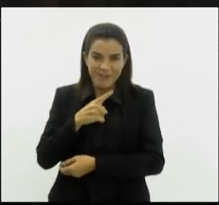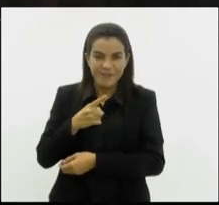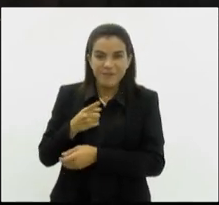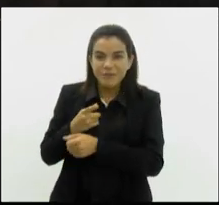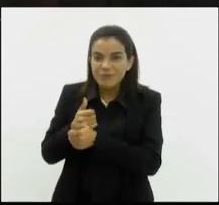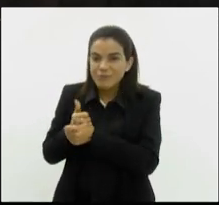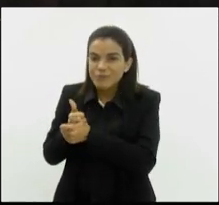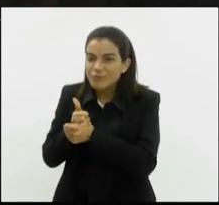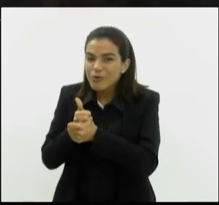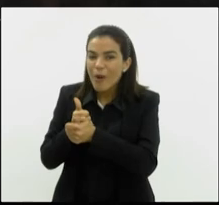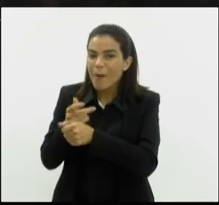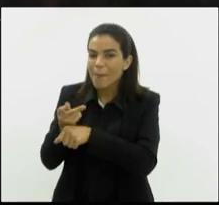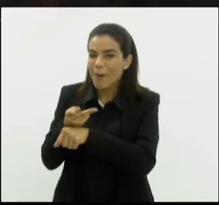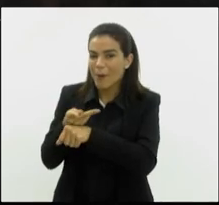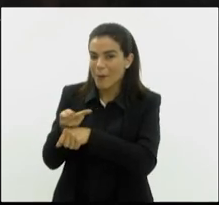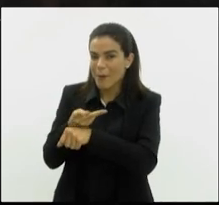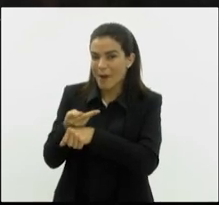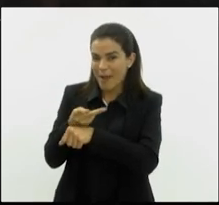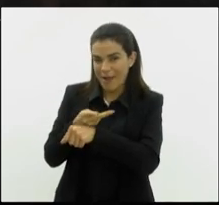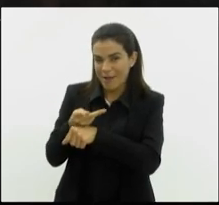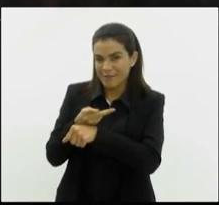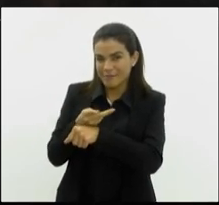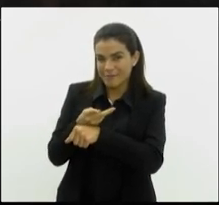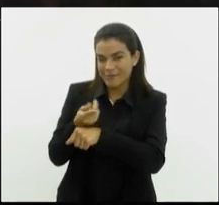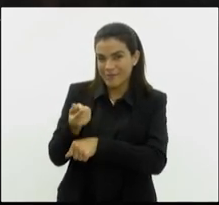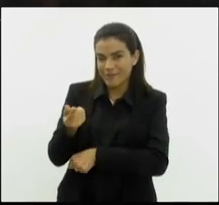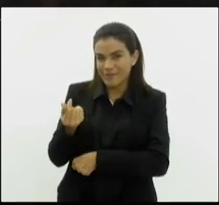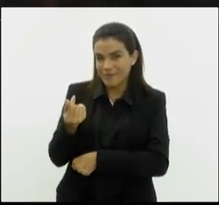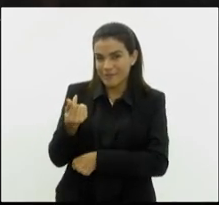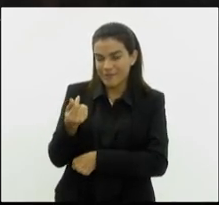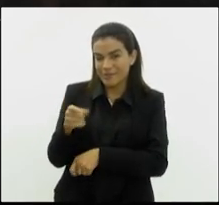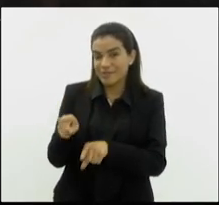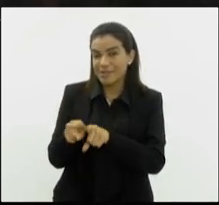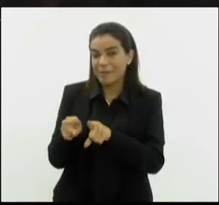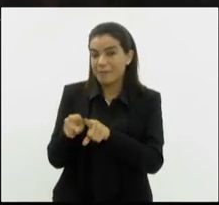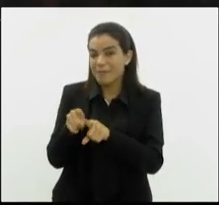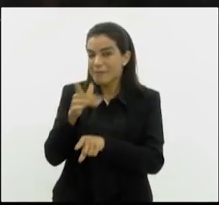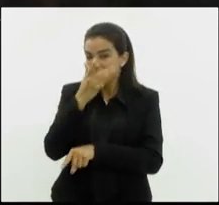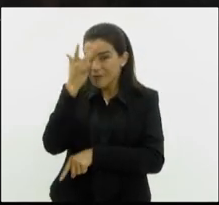dinheiro, nem seguir os cobradores